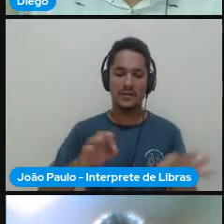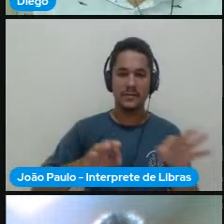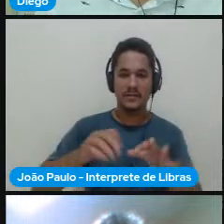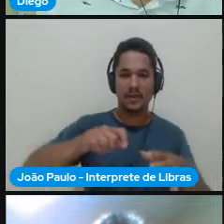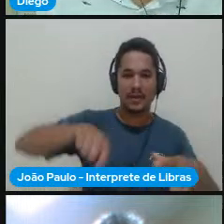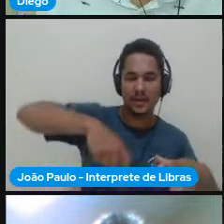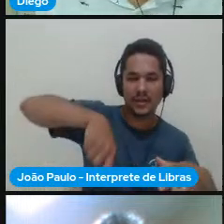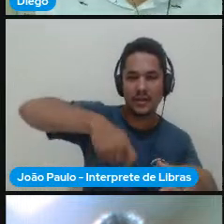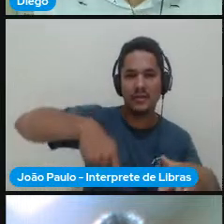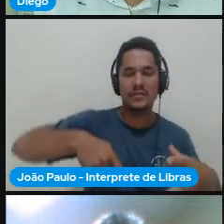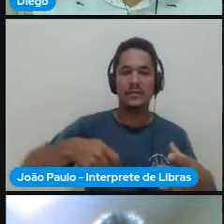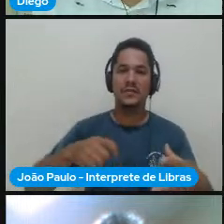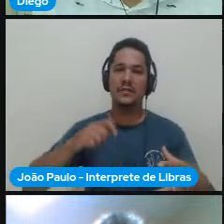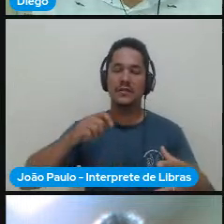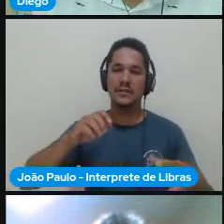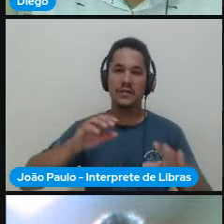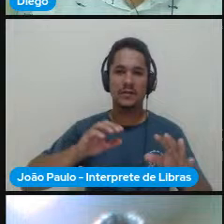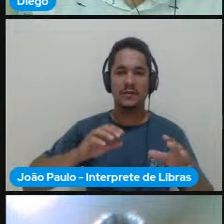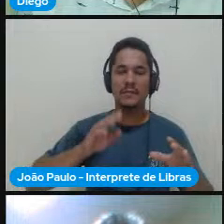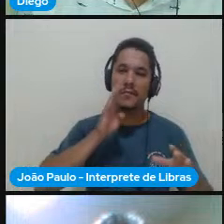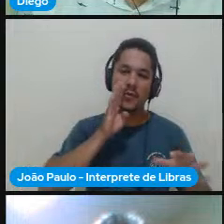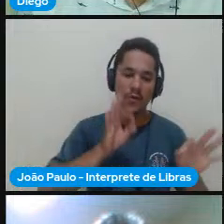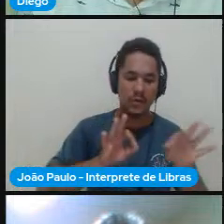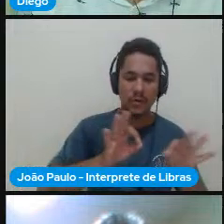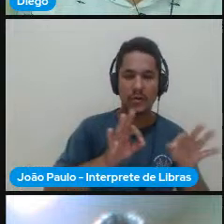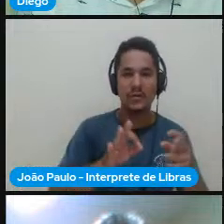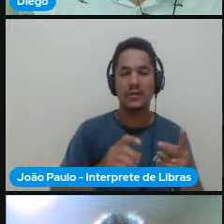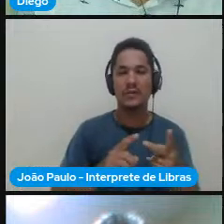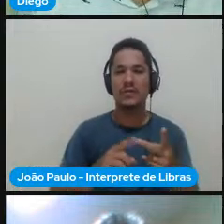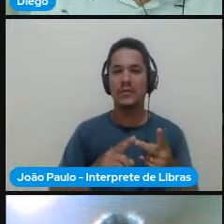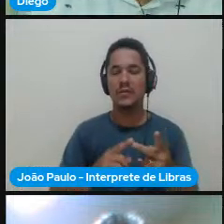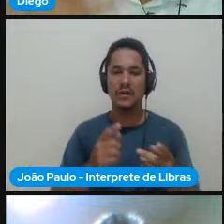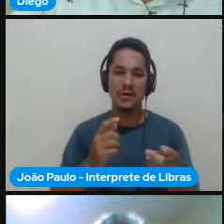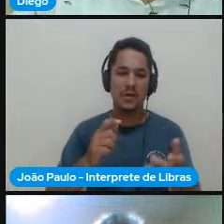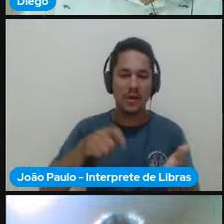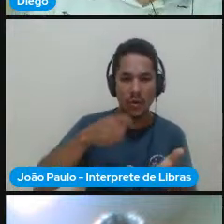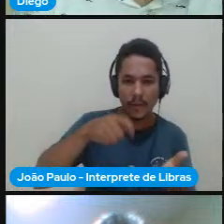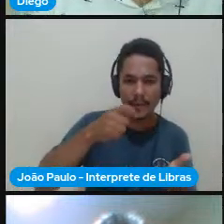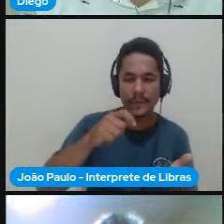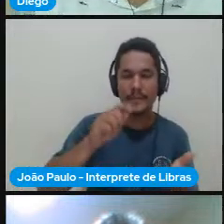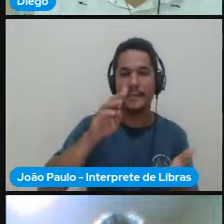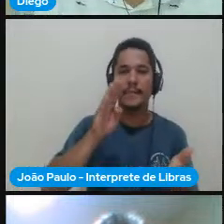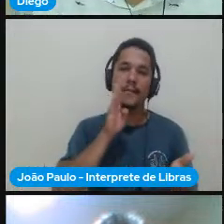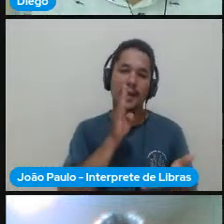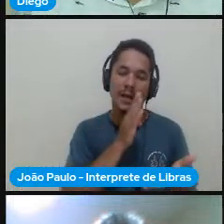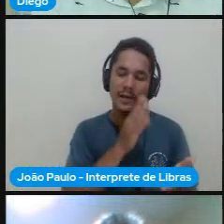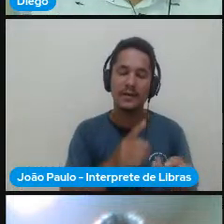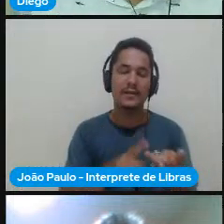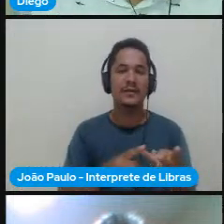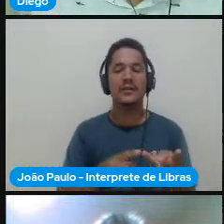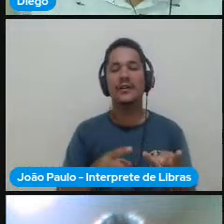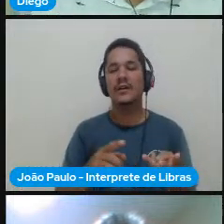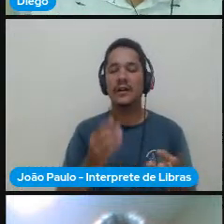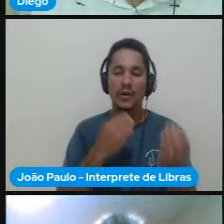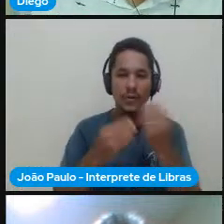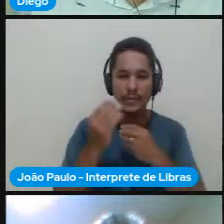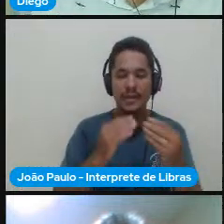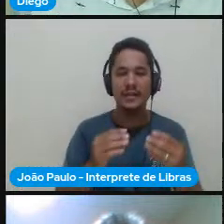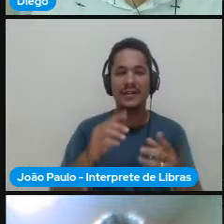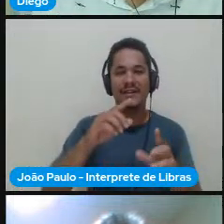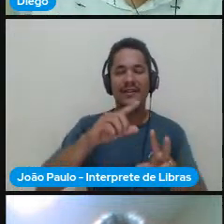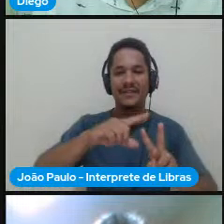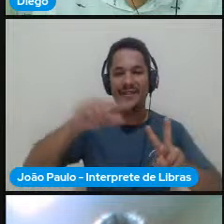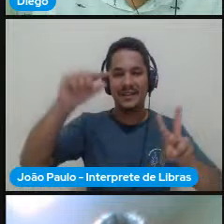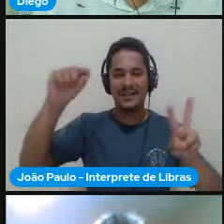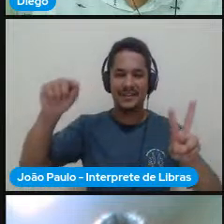da panificação, comida de boteco, comida vegana. Então, dentro dessas trilhas, tem diversas atividades e cursos